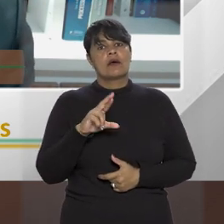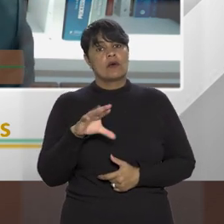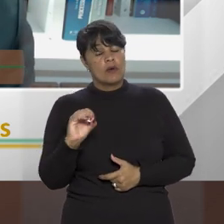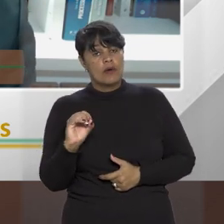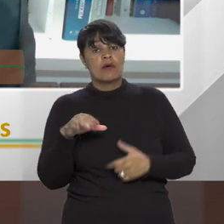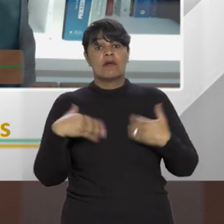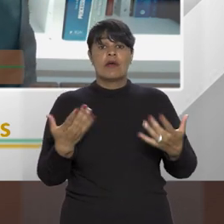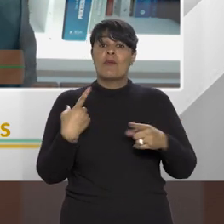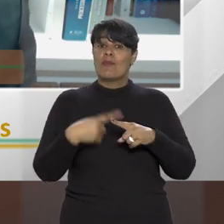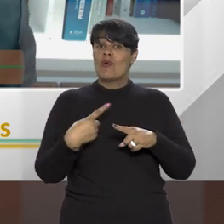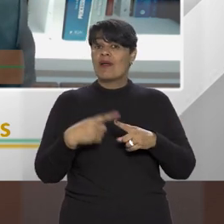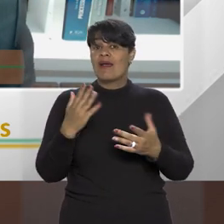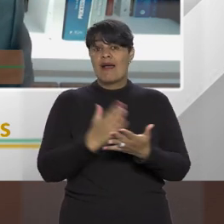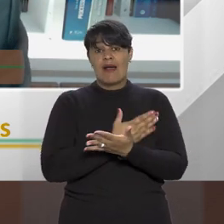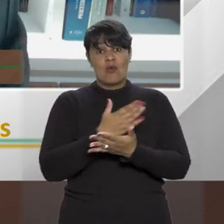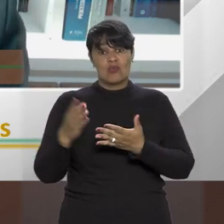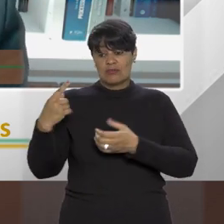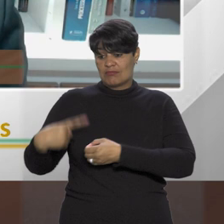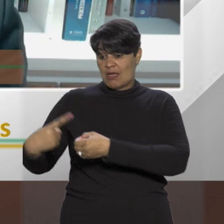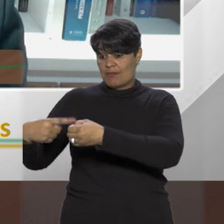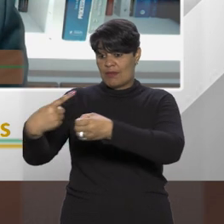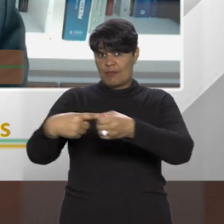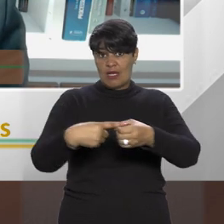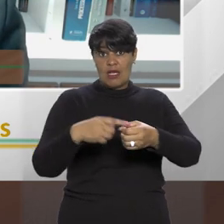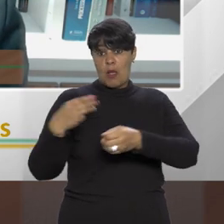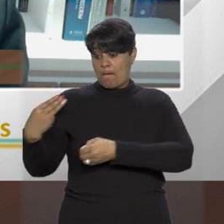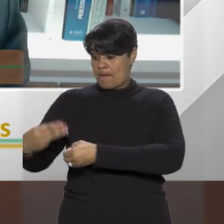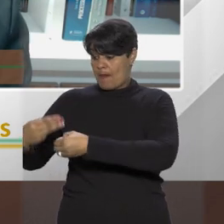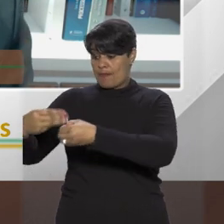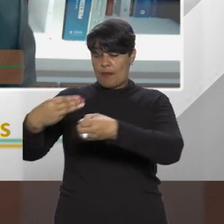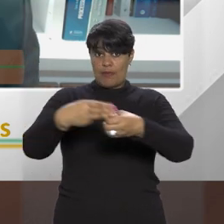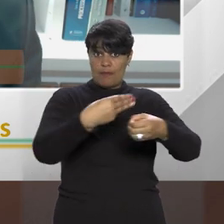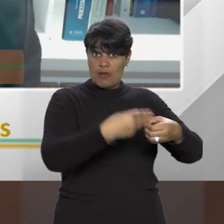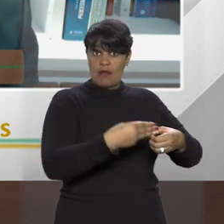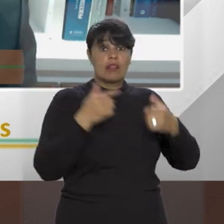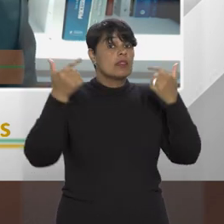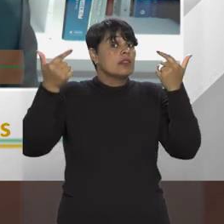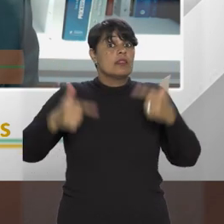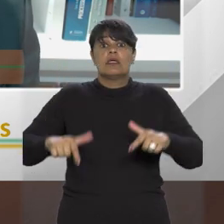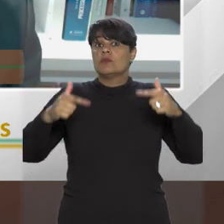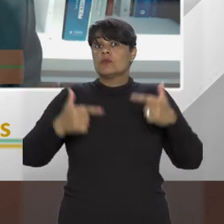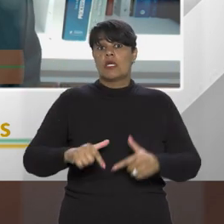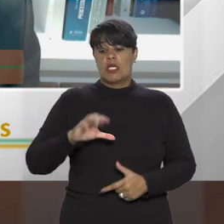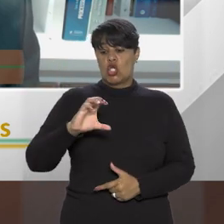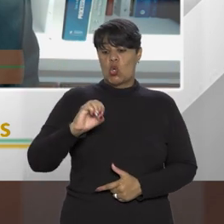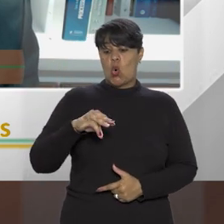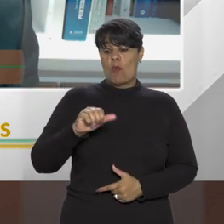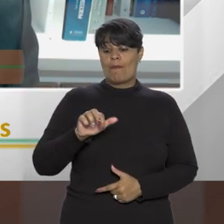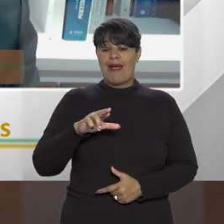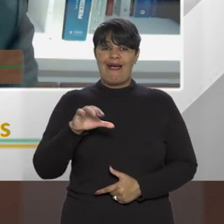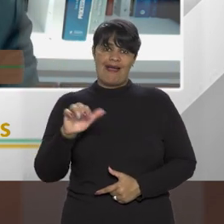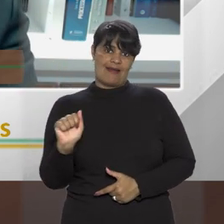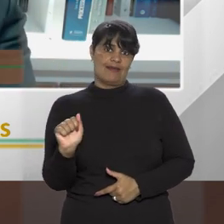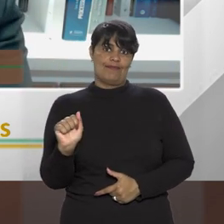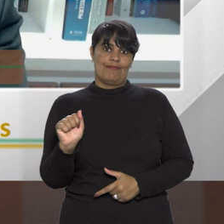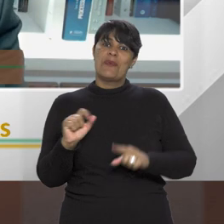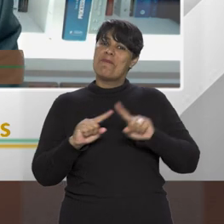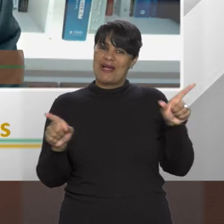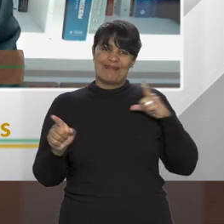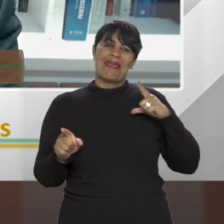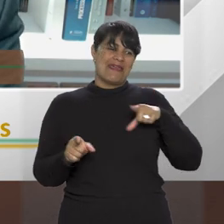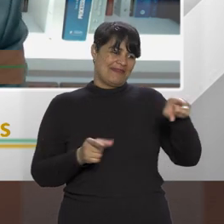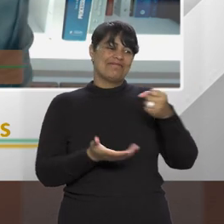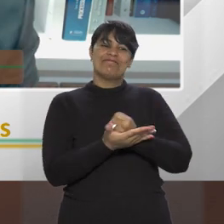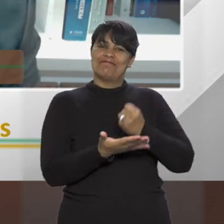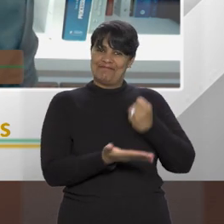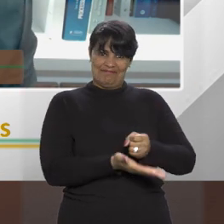município, por lei, tem lá um cartório de registro civil de pessoas naturais. Então, é o cartório daquela pequena cidade a porta que